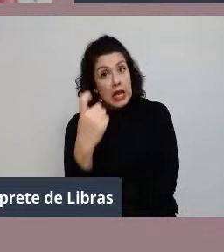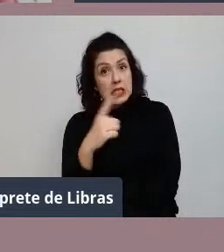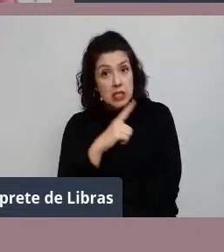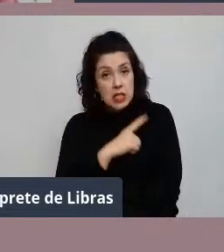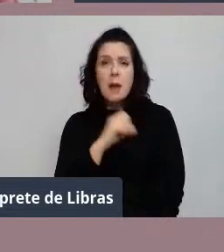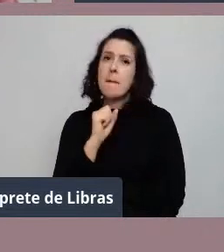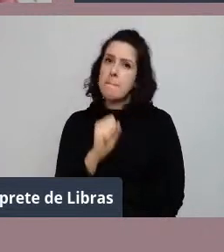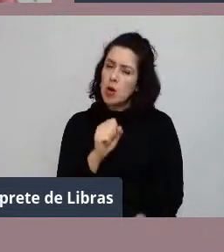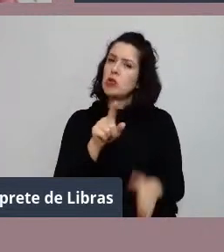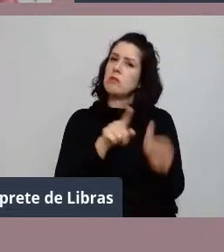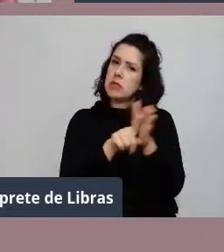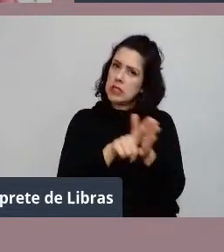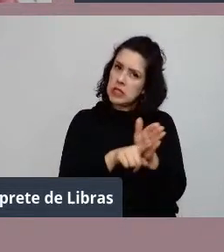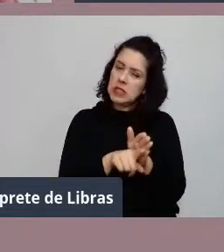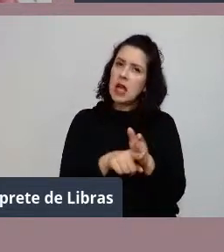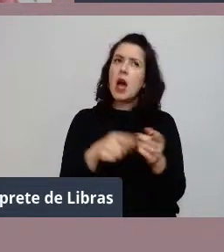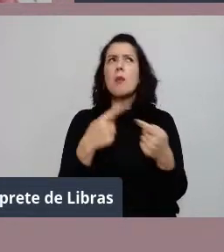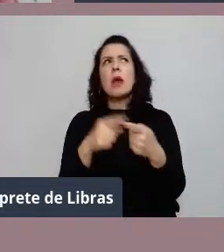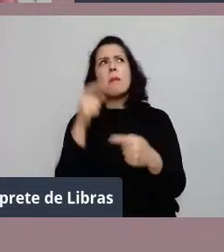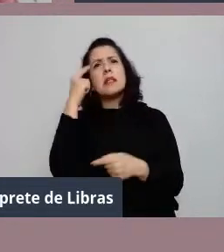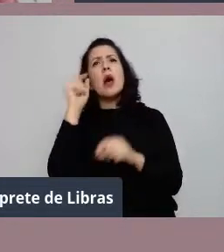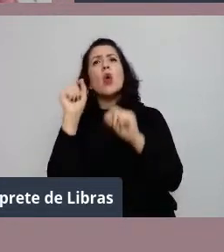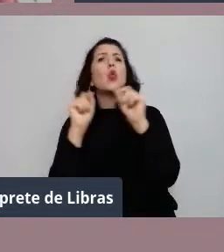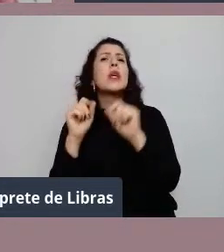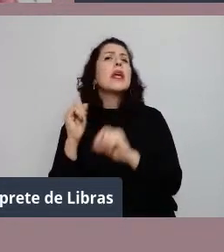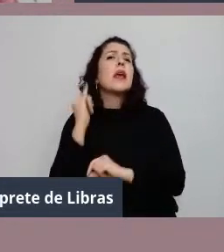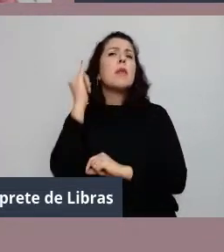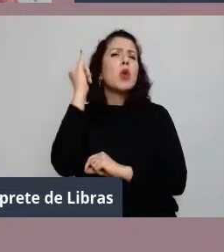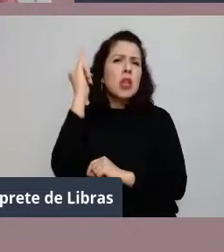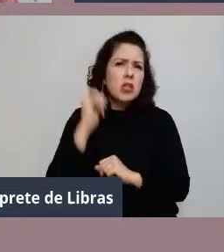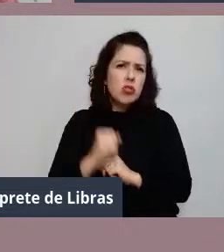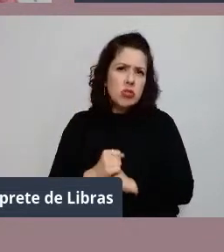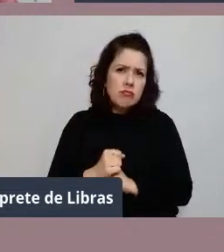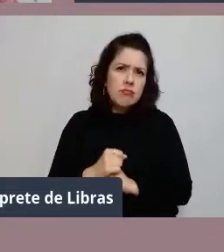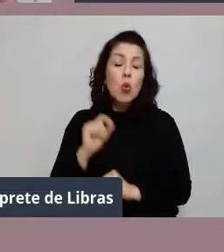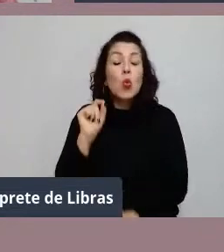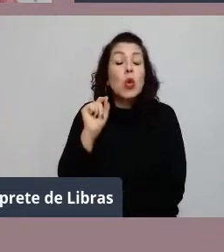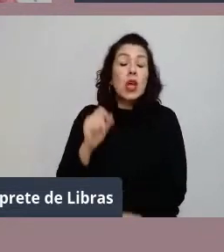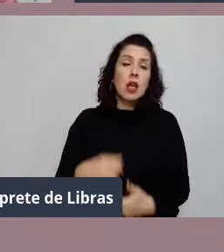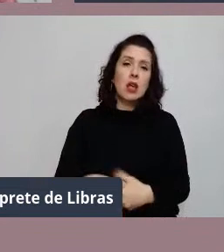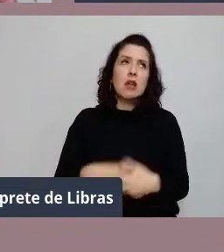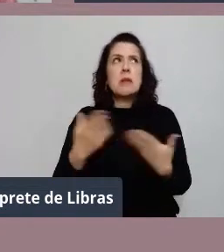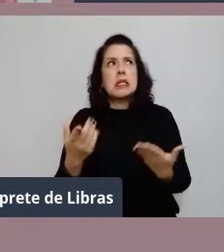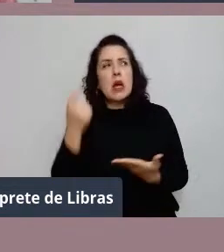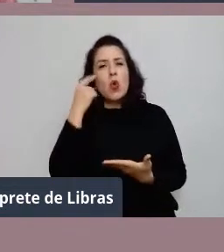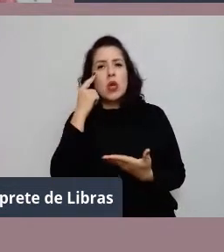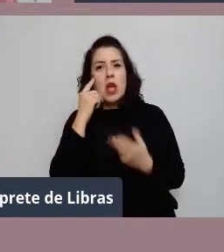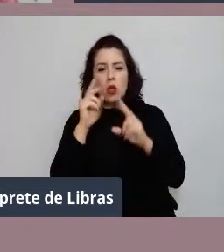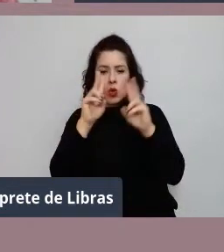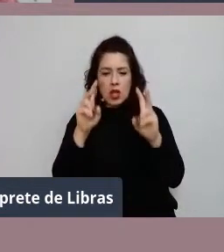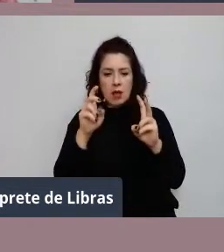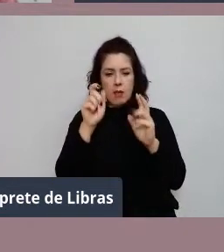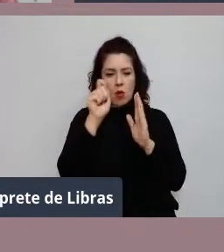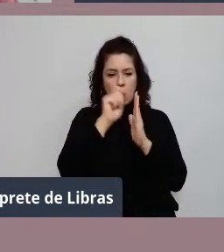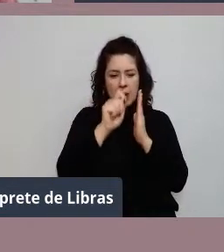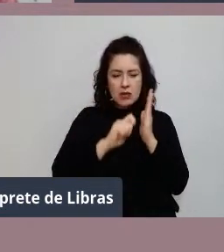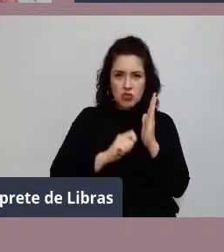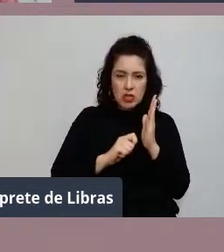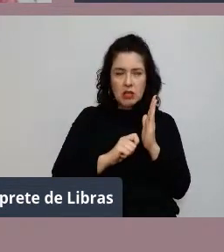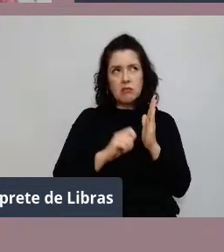pensar a própria categoria do que é relevante, para o manuscrito, para o enredo, né, para a